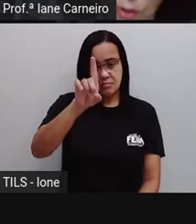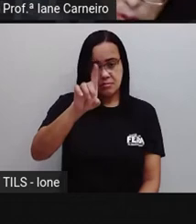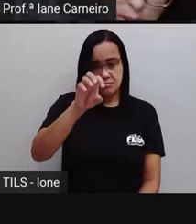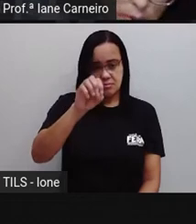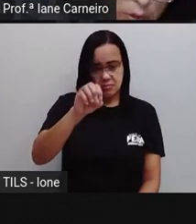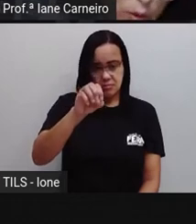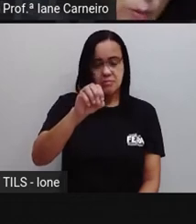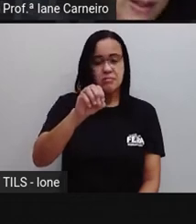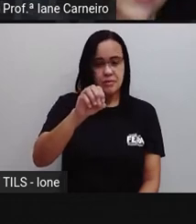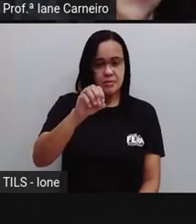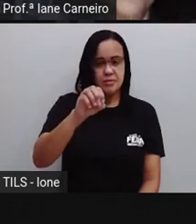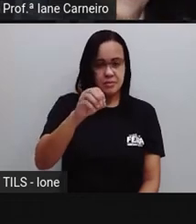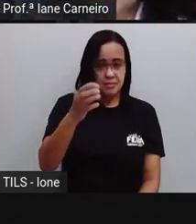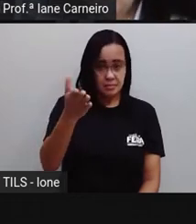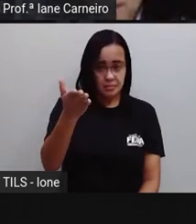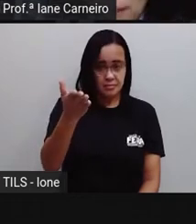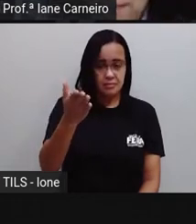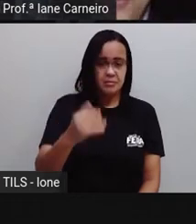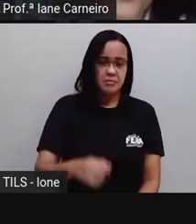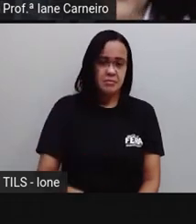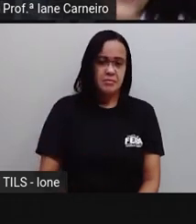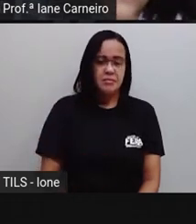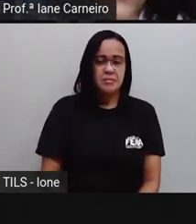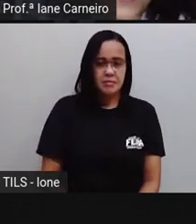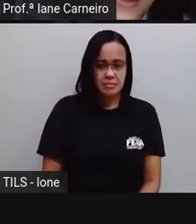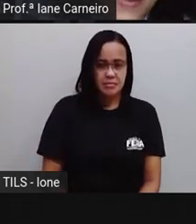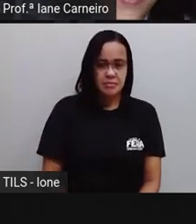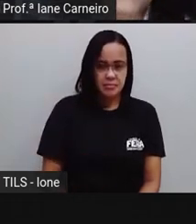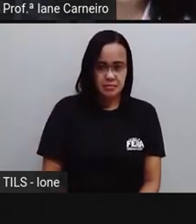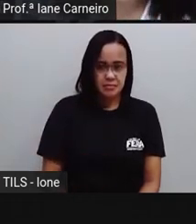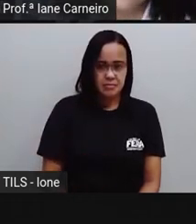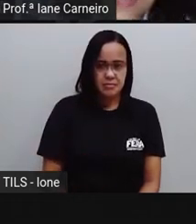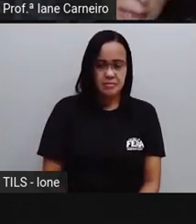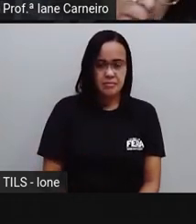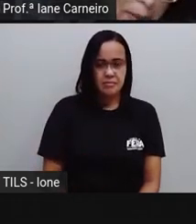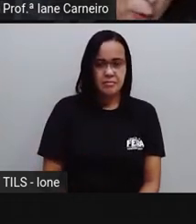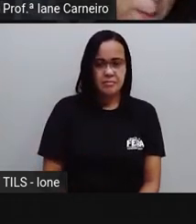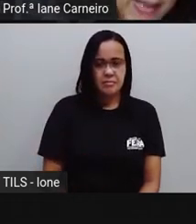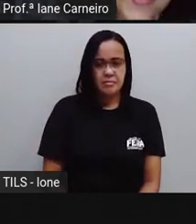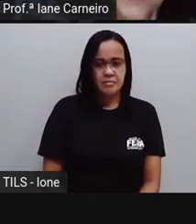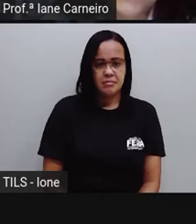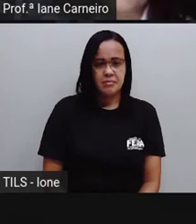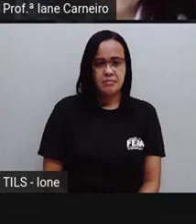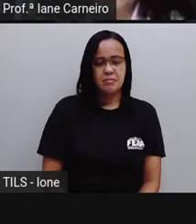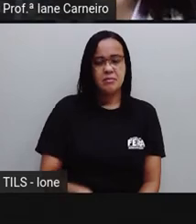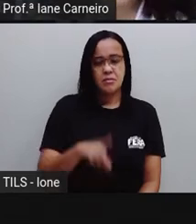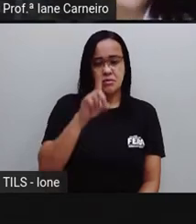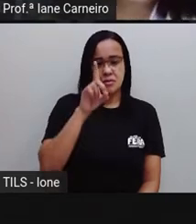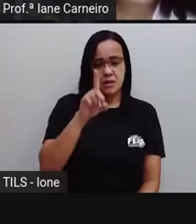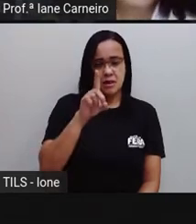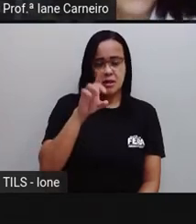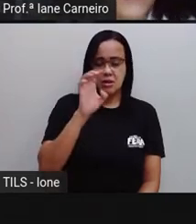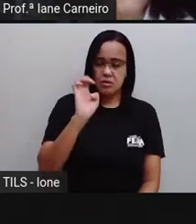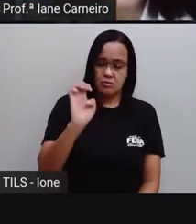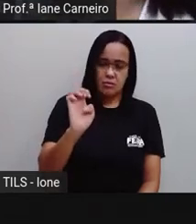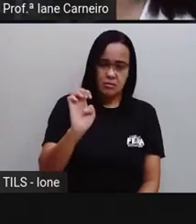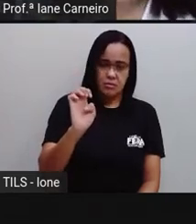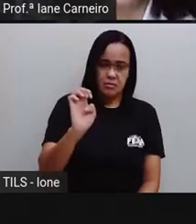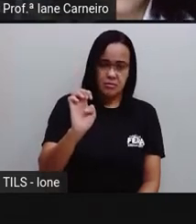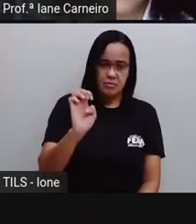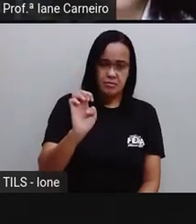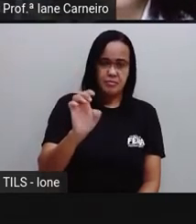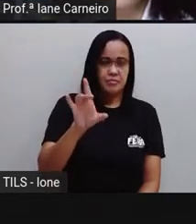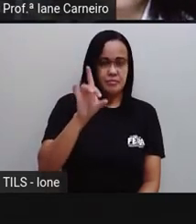então Ó eu tenho colocar odeio é também não pode colocar Só Deus né tem que ser para formar sílaba a consoante e vogal